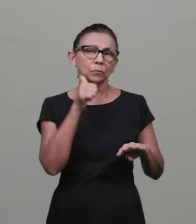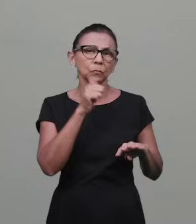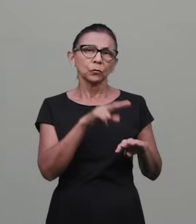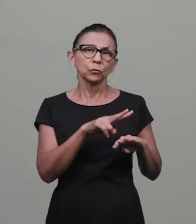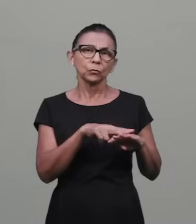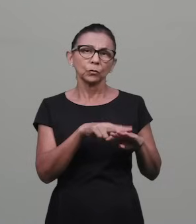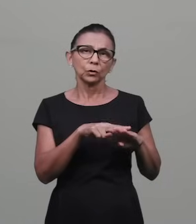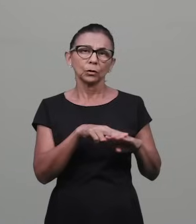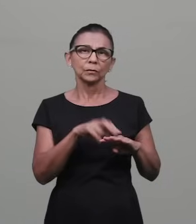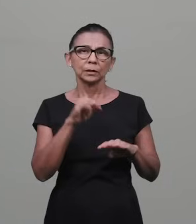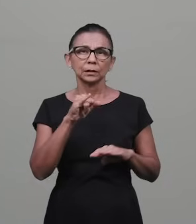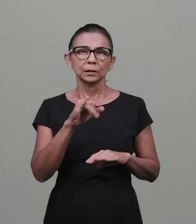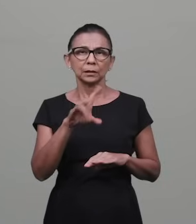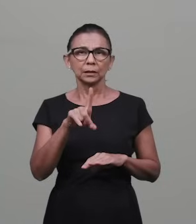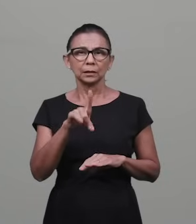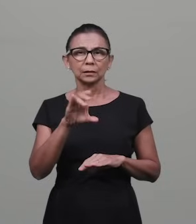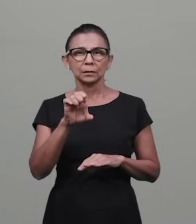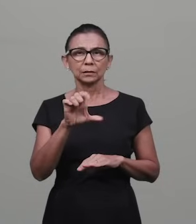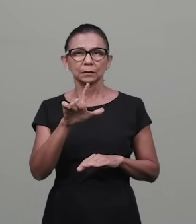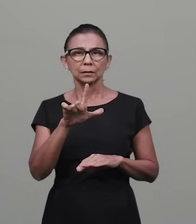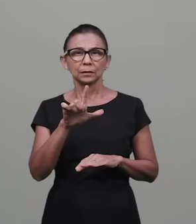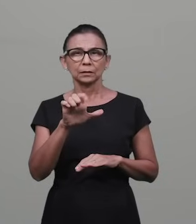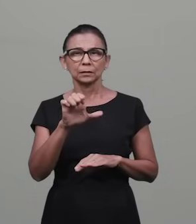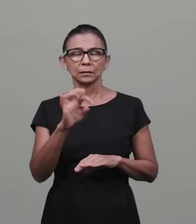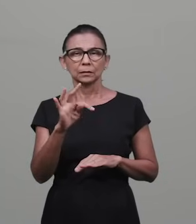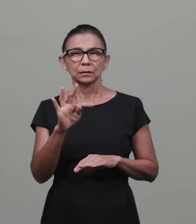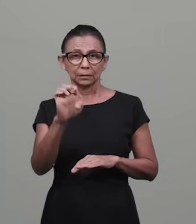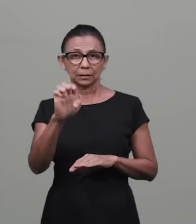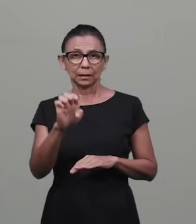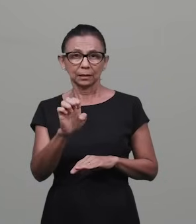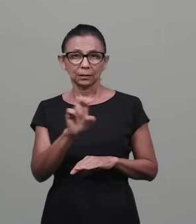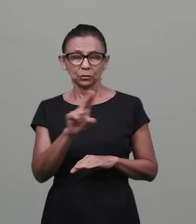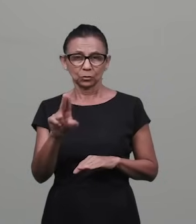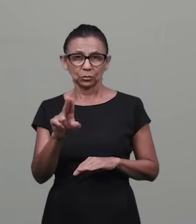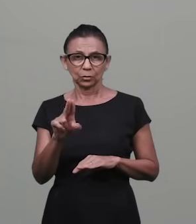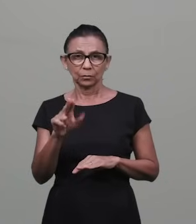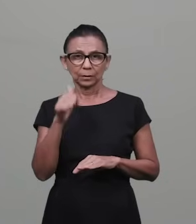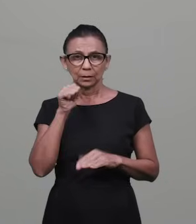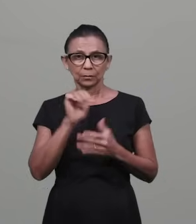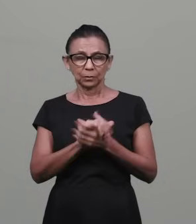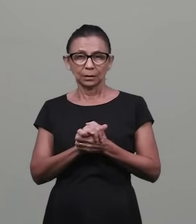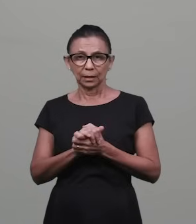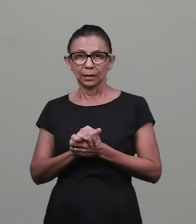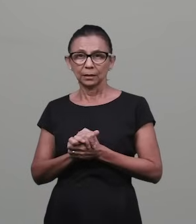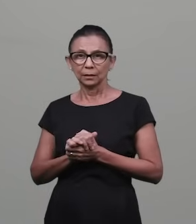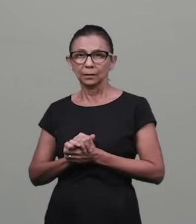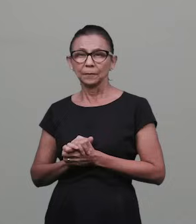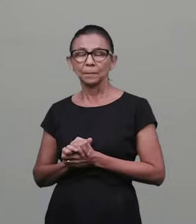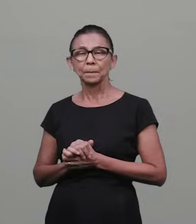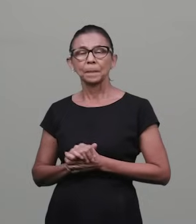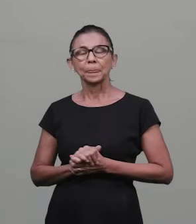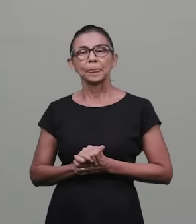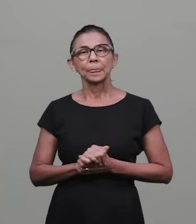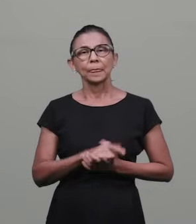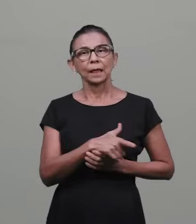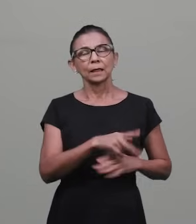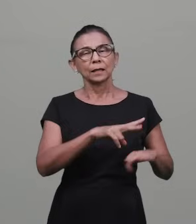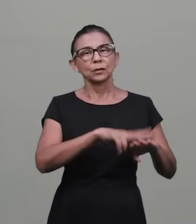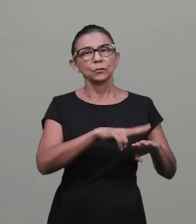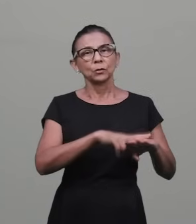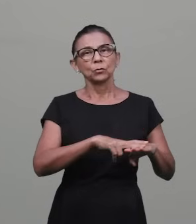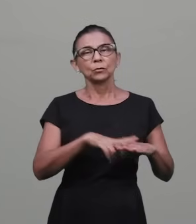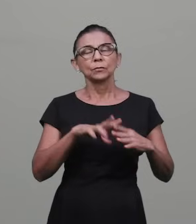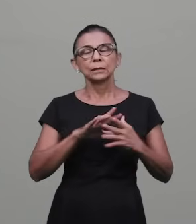Podemos dizer assim, a Idelete, na sua viuvez, acabou que Calvino casou com essa viúva,